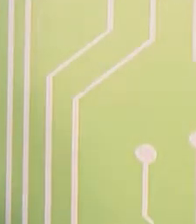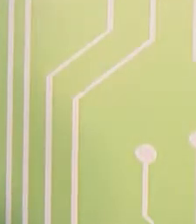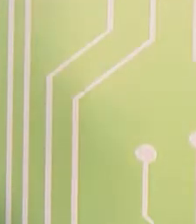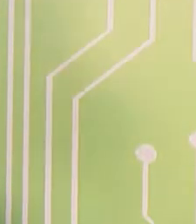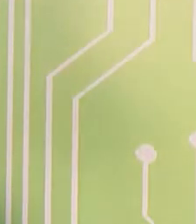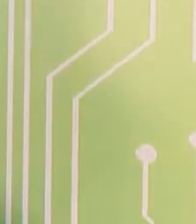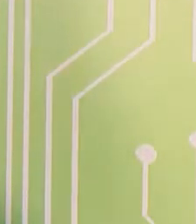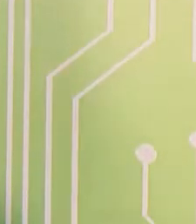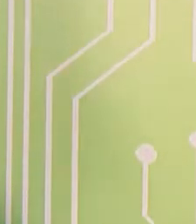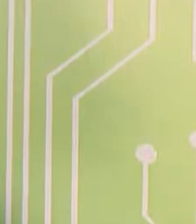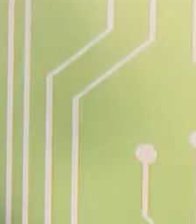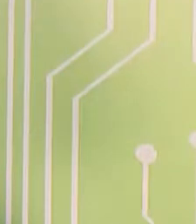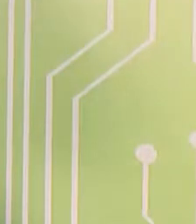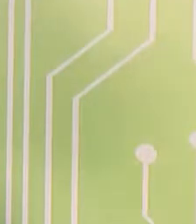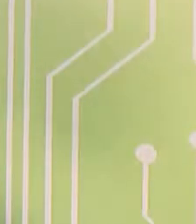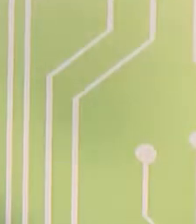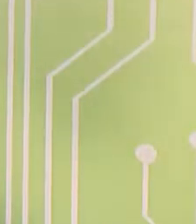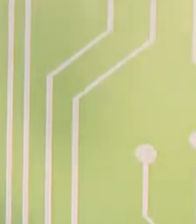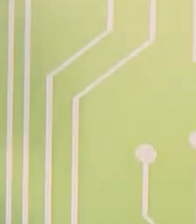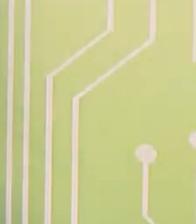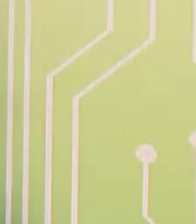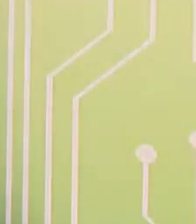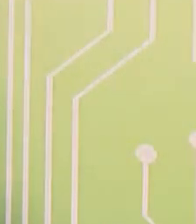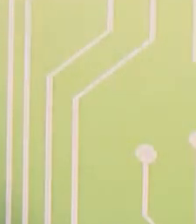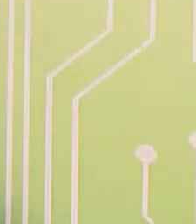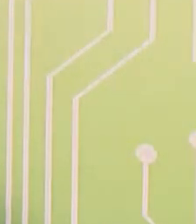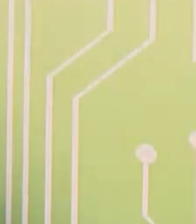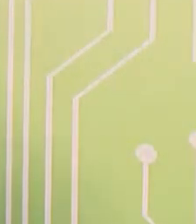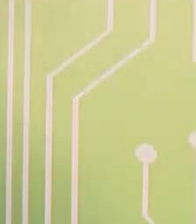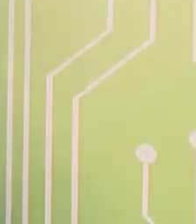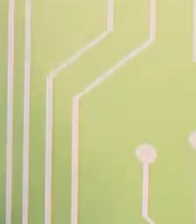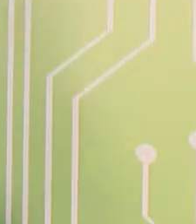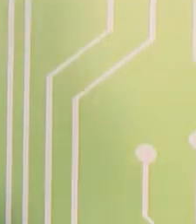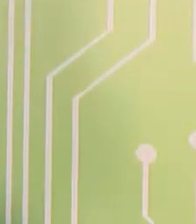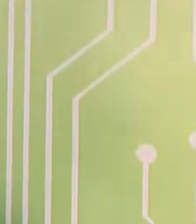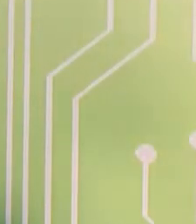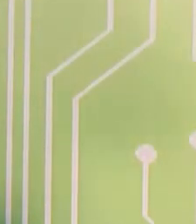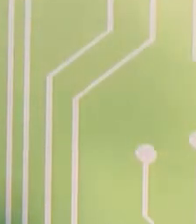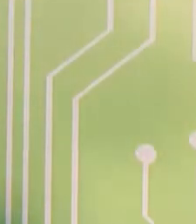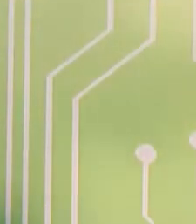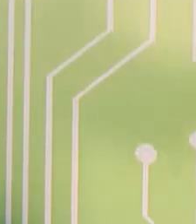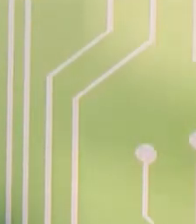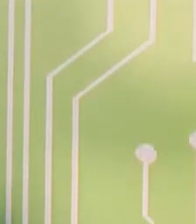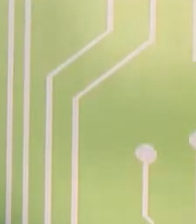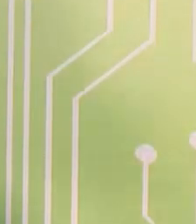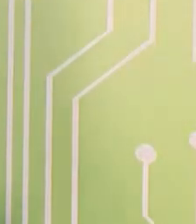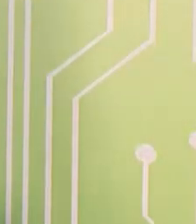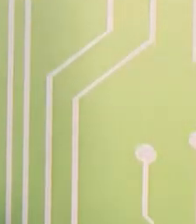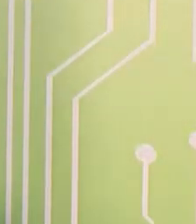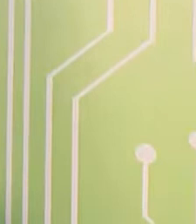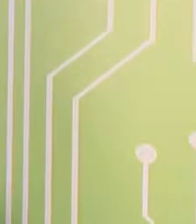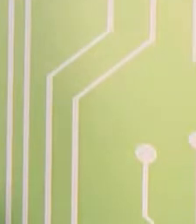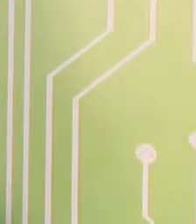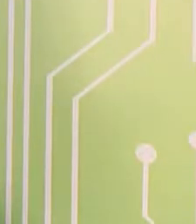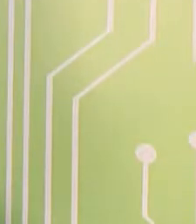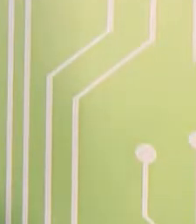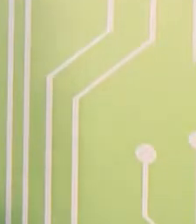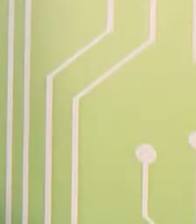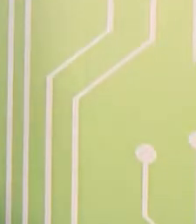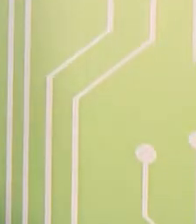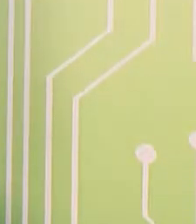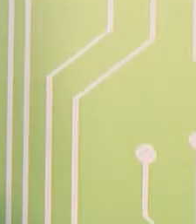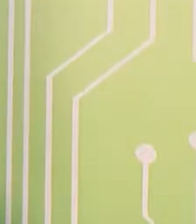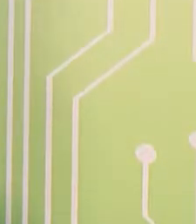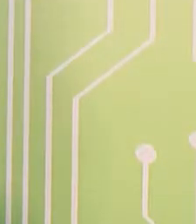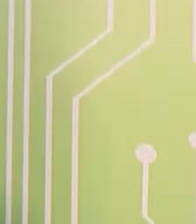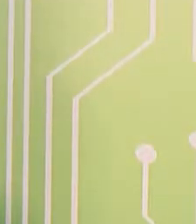nas nossas disciplinas no dia a dia de vocês. Para o sucesso da nossa disciplina, é fundamental